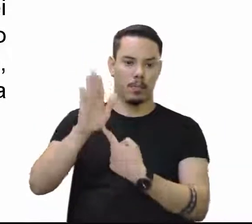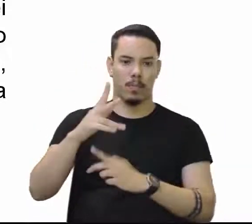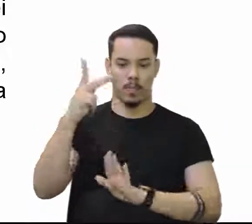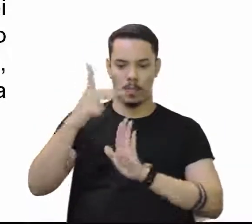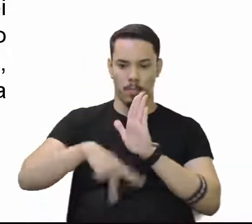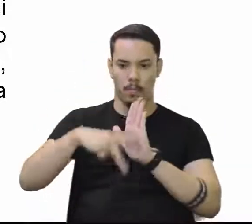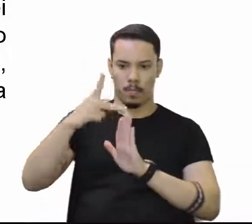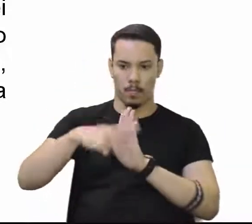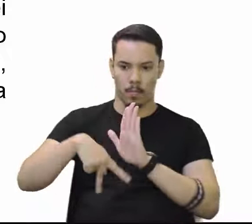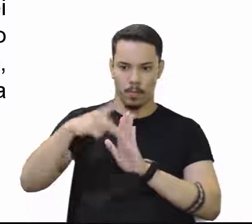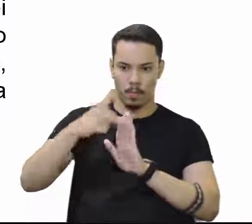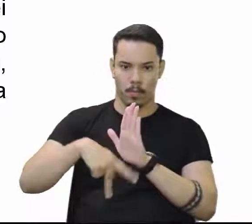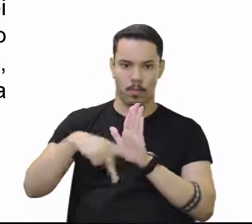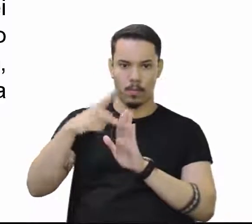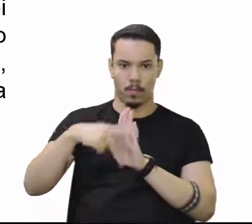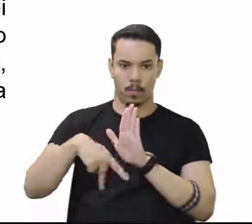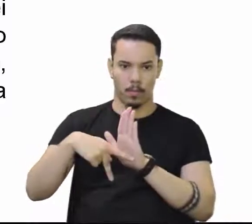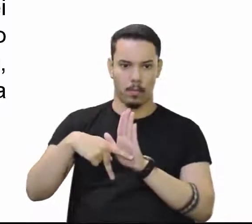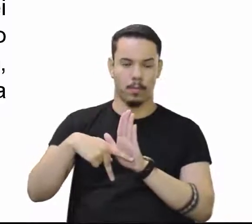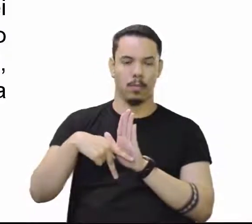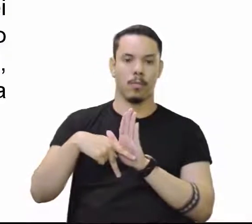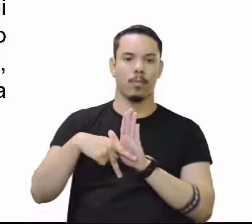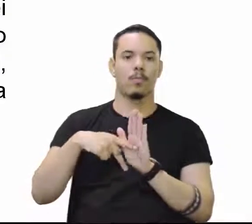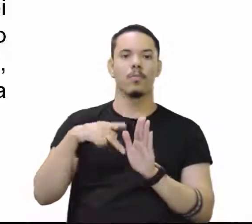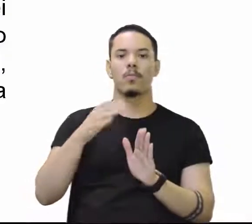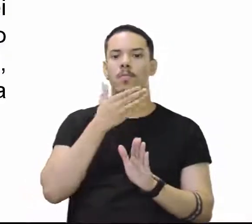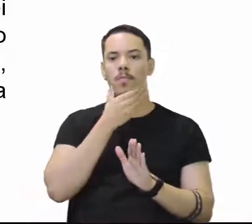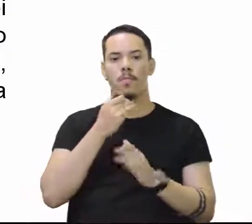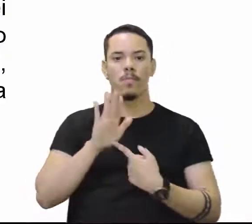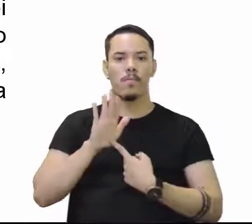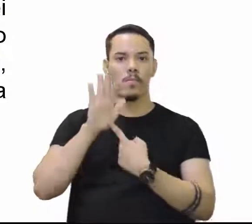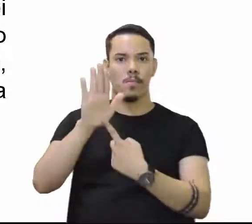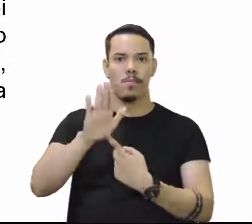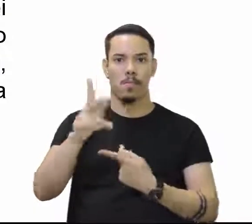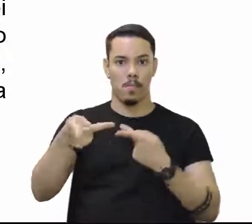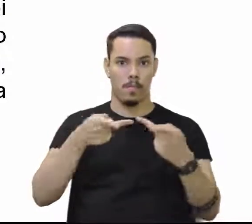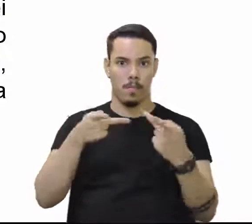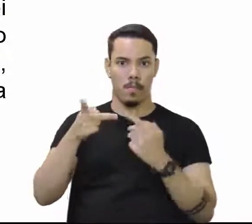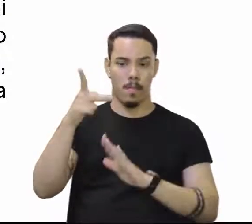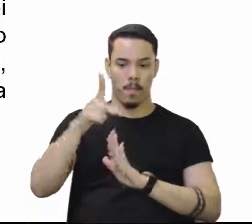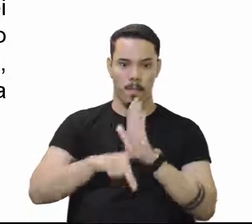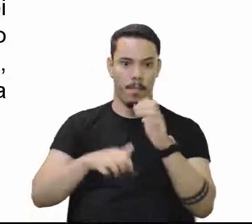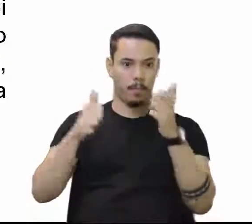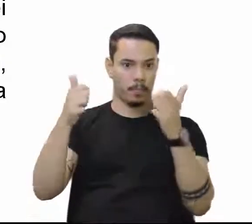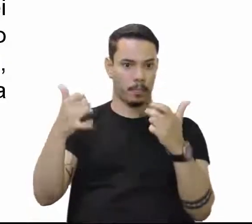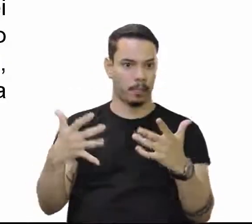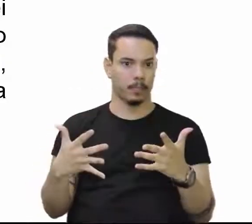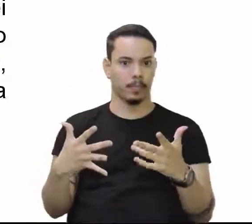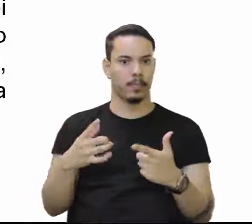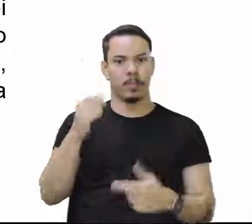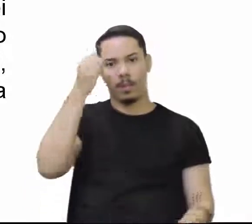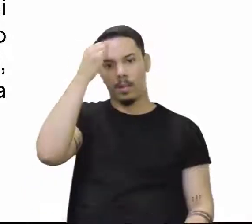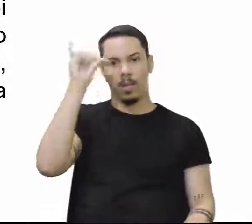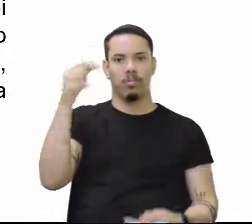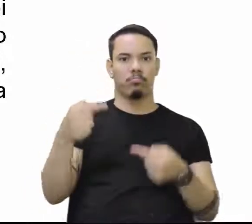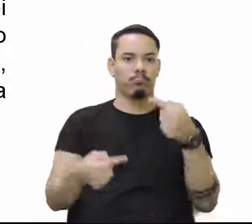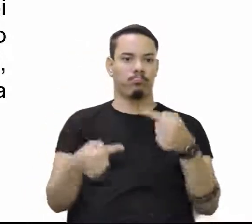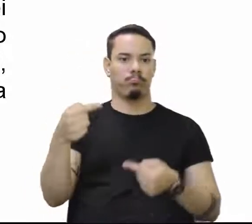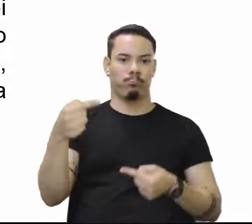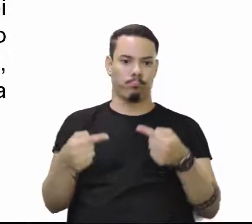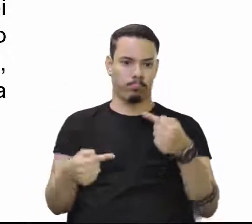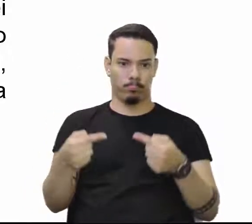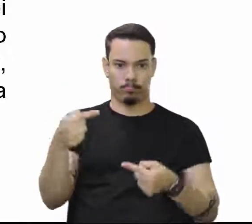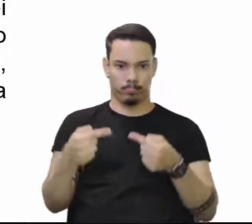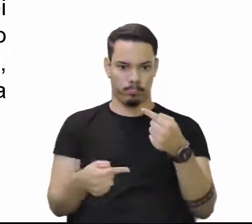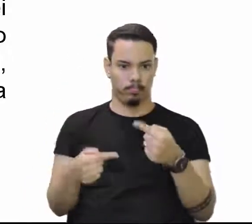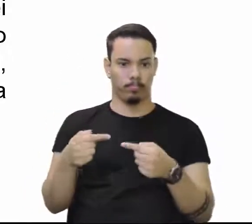apresentasse o projeto. Aí o Áureo de Melo ele apresenta o projeto, para não ter aquela briga política aqui, e